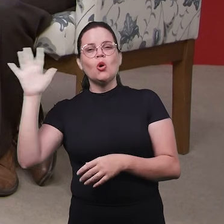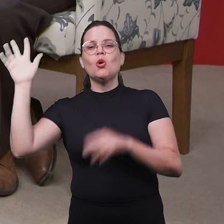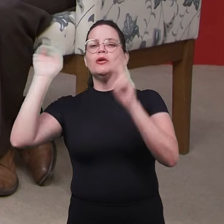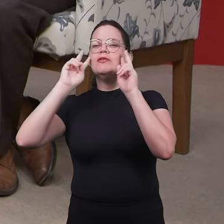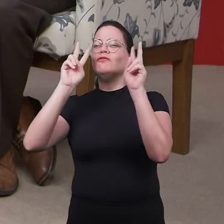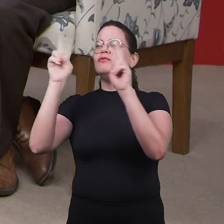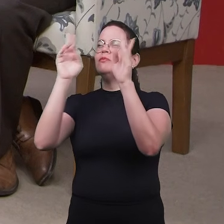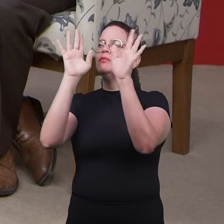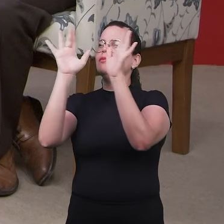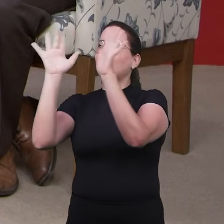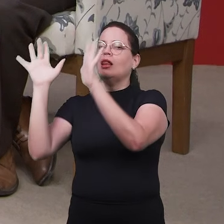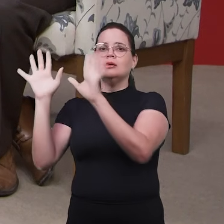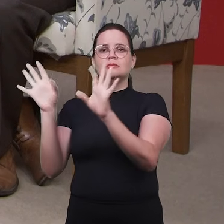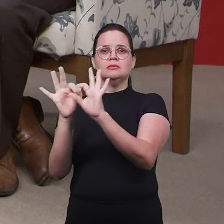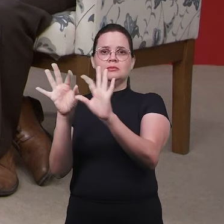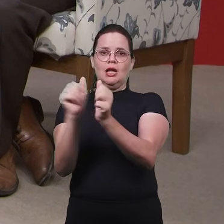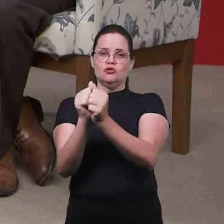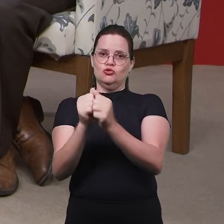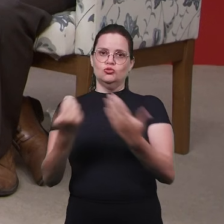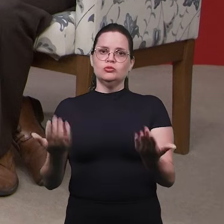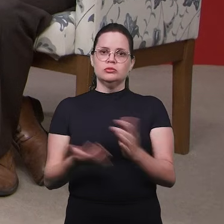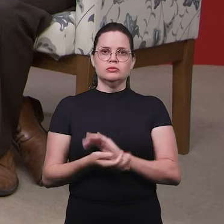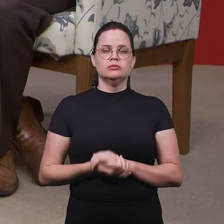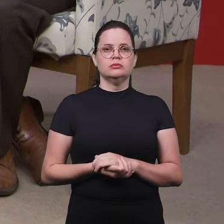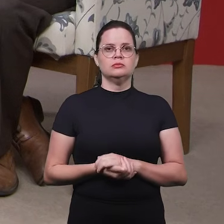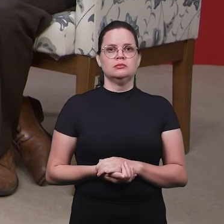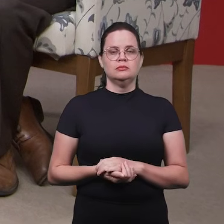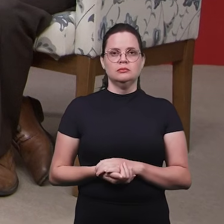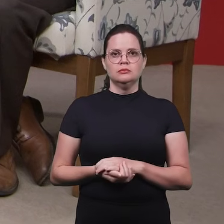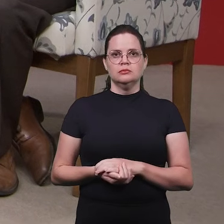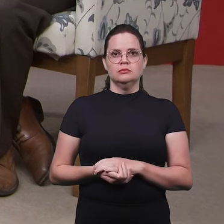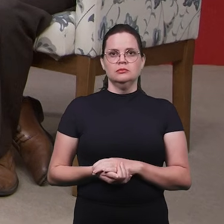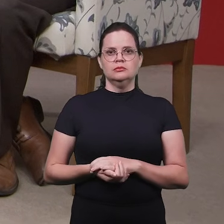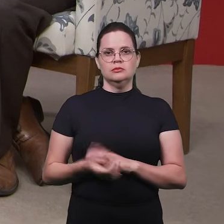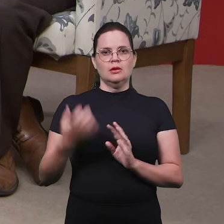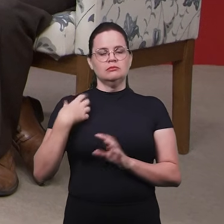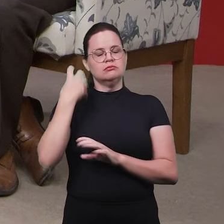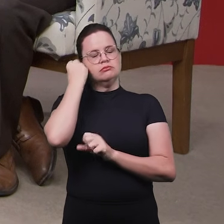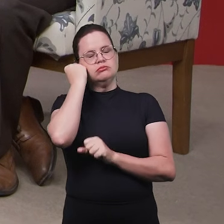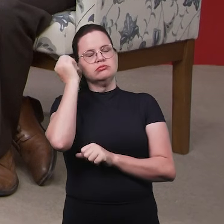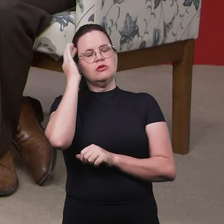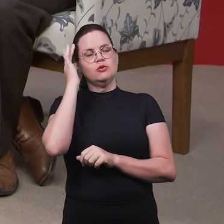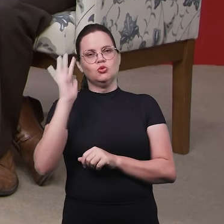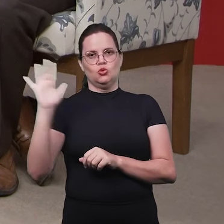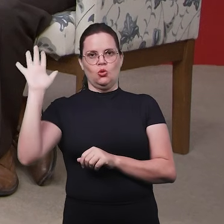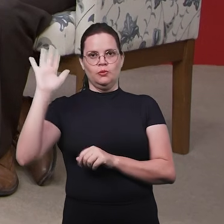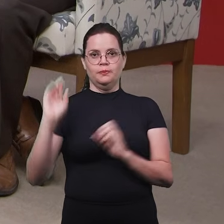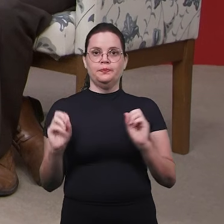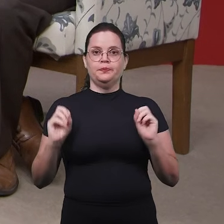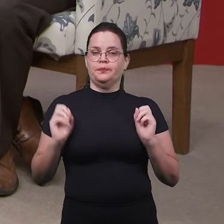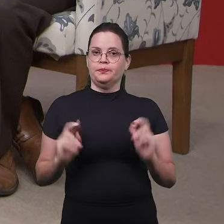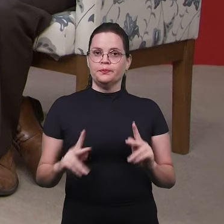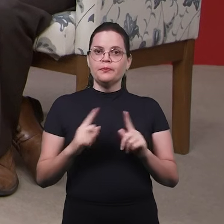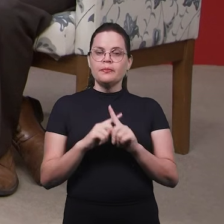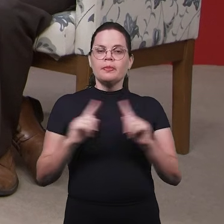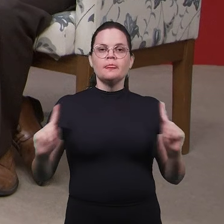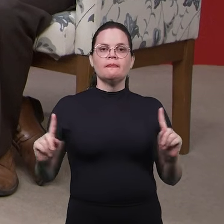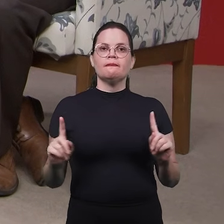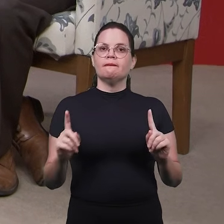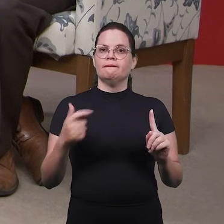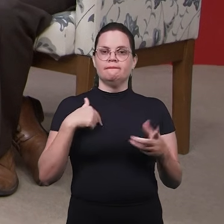e as visões, então estão juntos, né? Estão juntos, mas na verdade deve ter sido um sonho.